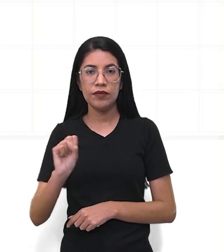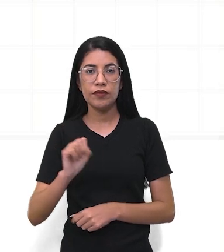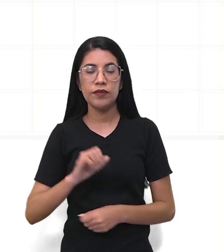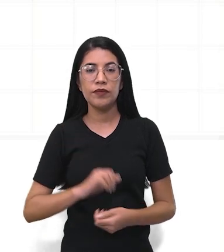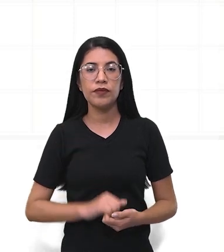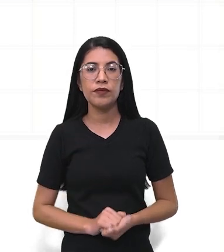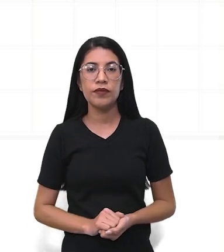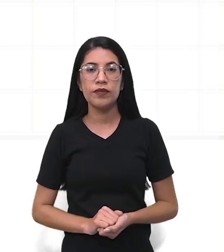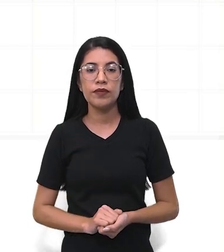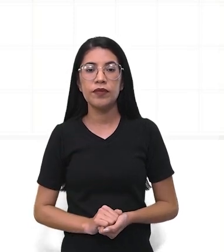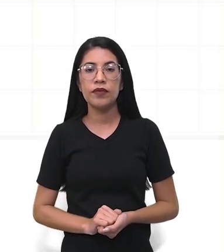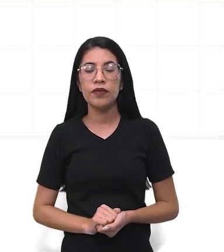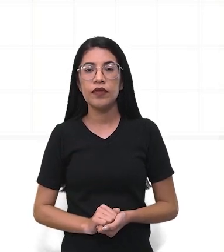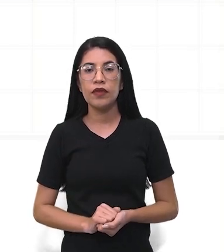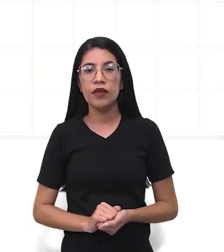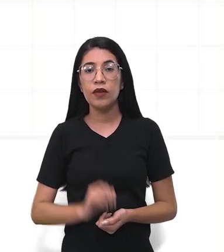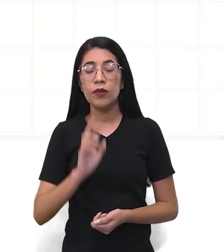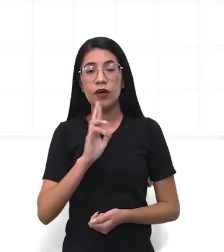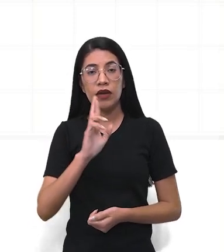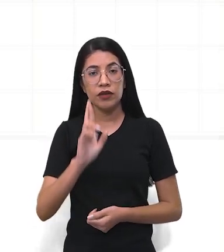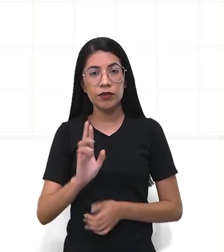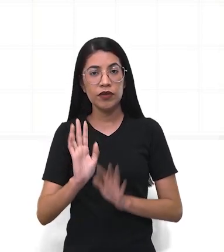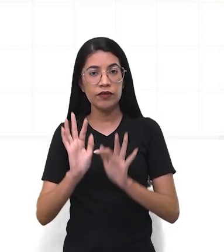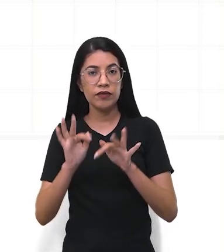resultado dessa multiplicação aí